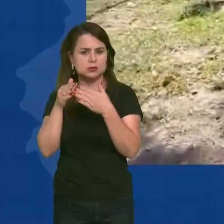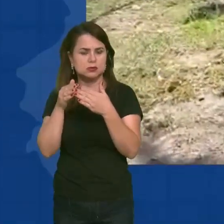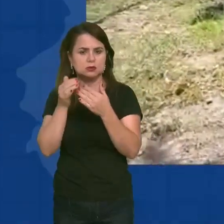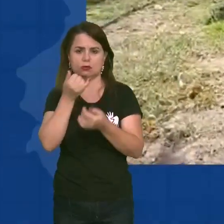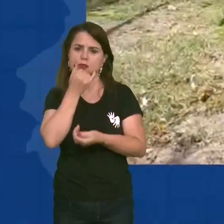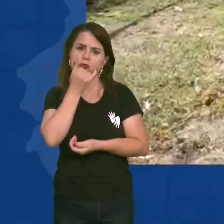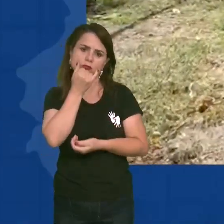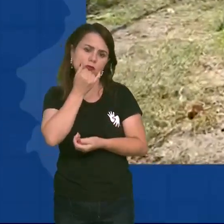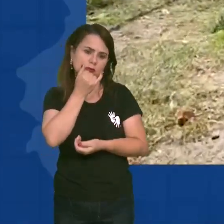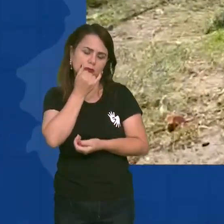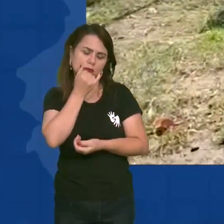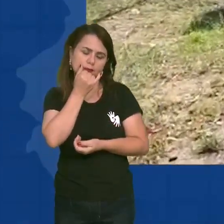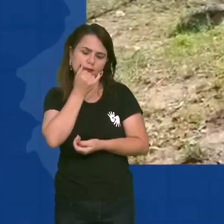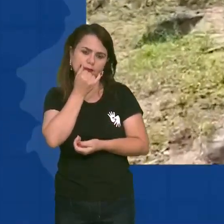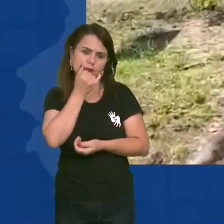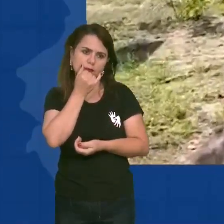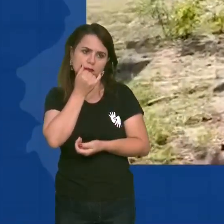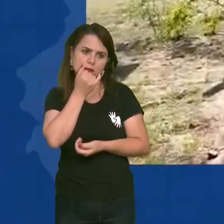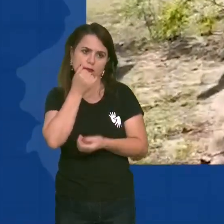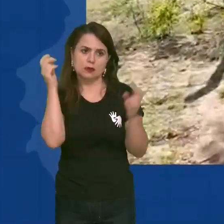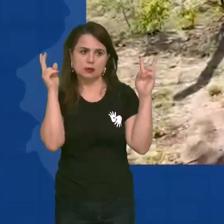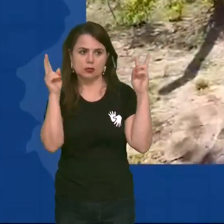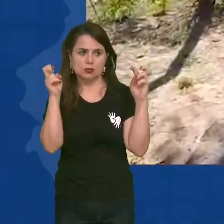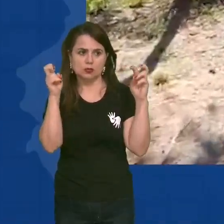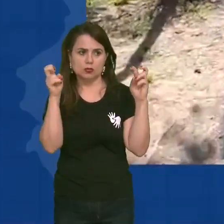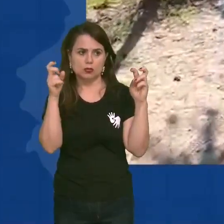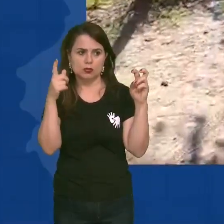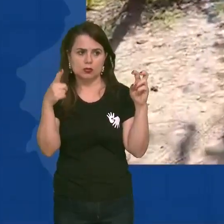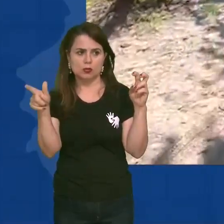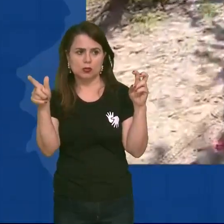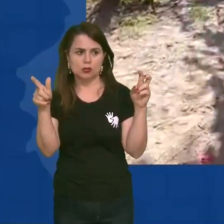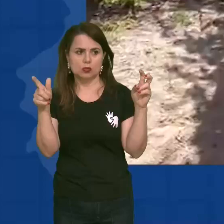perdão sobre o estado